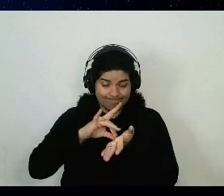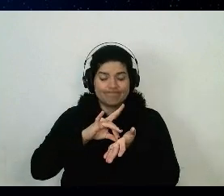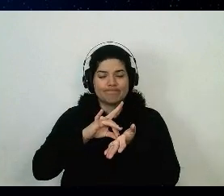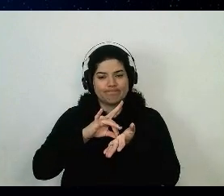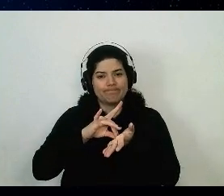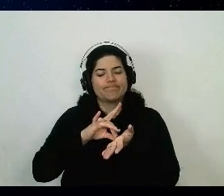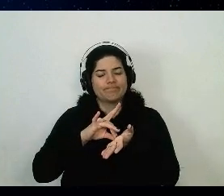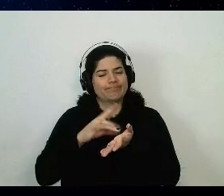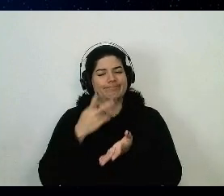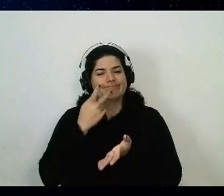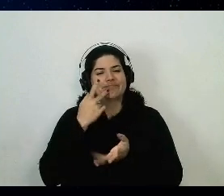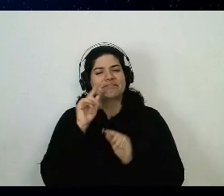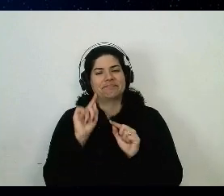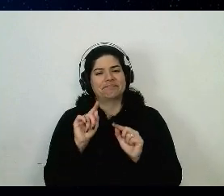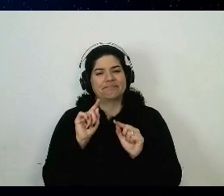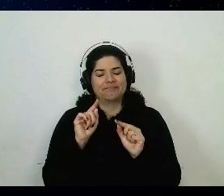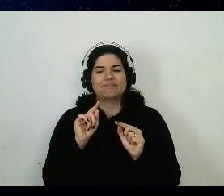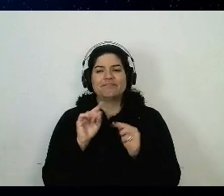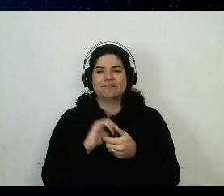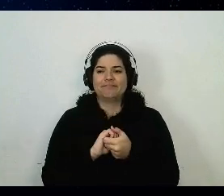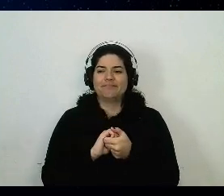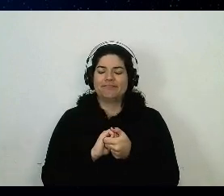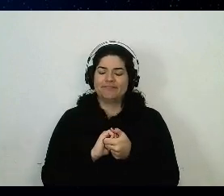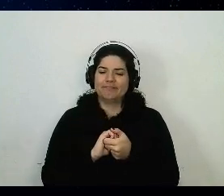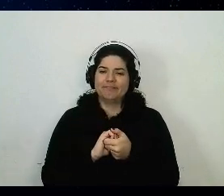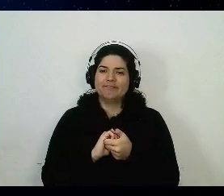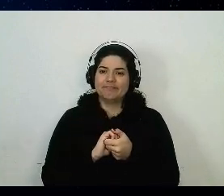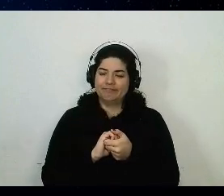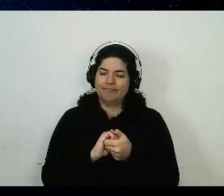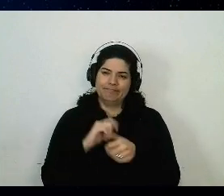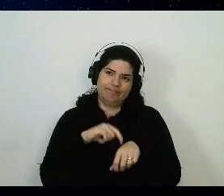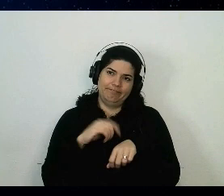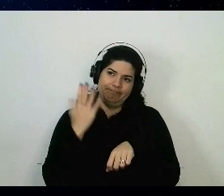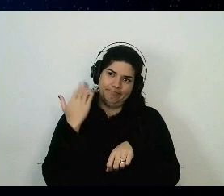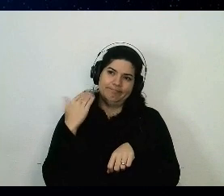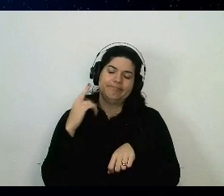brinco que quando a gente faz, eu fiz recentemente a formação da Disney,